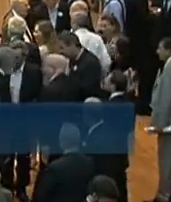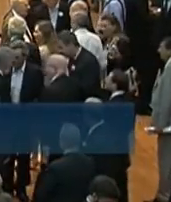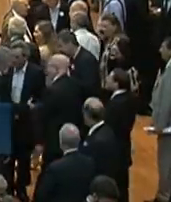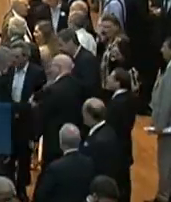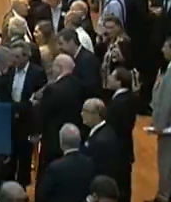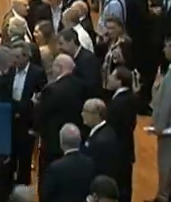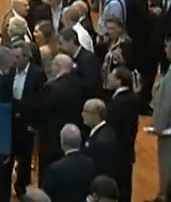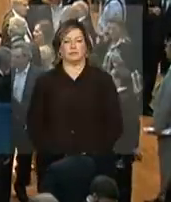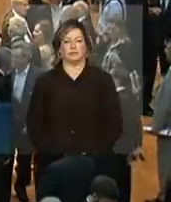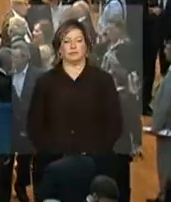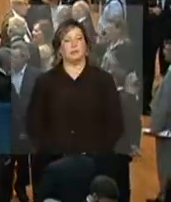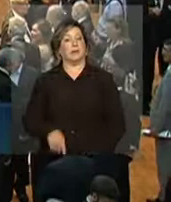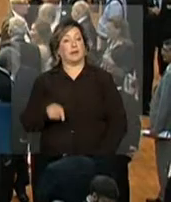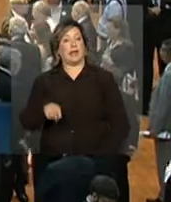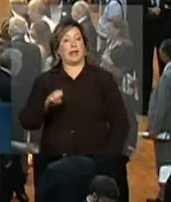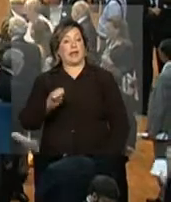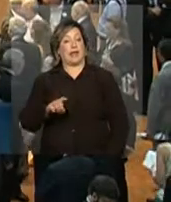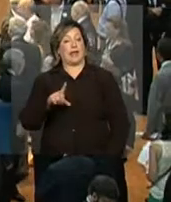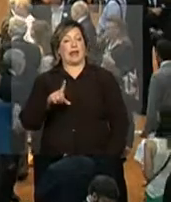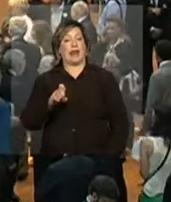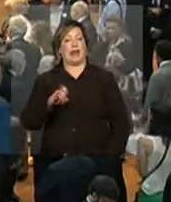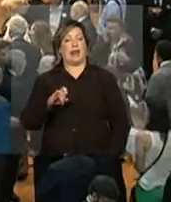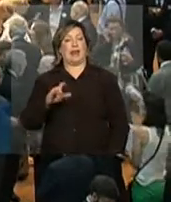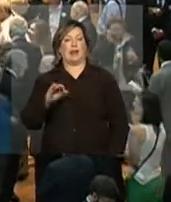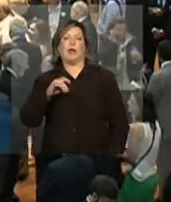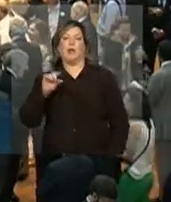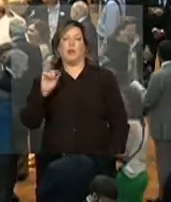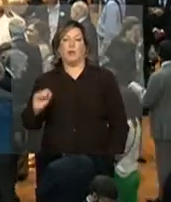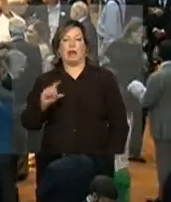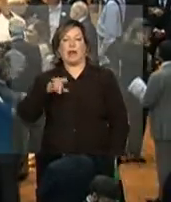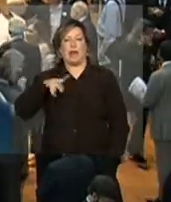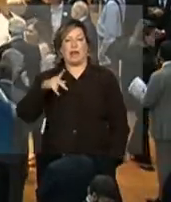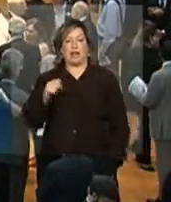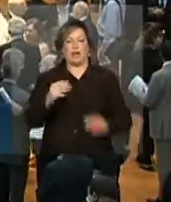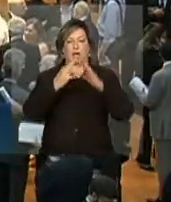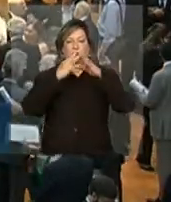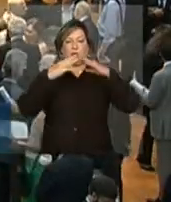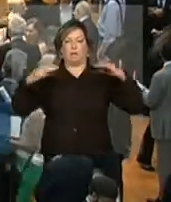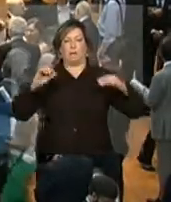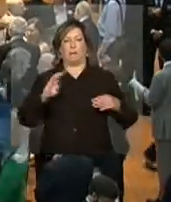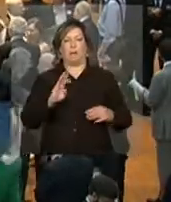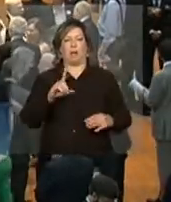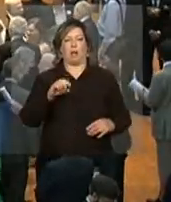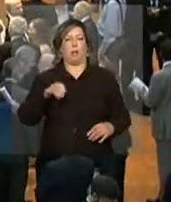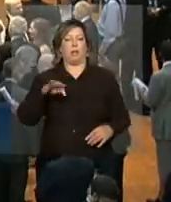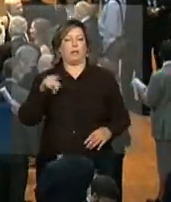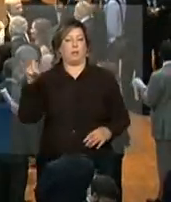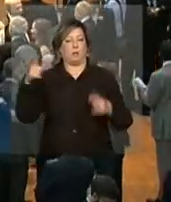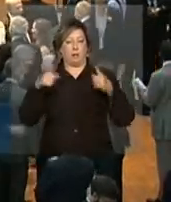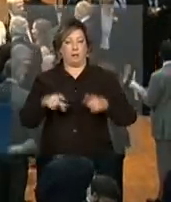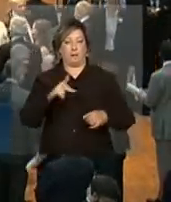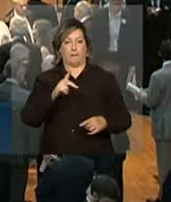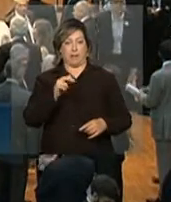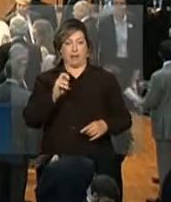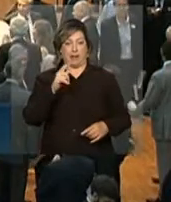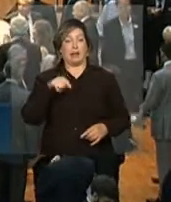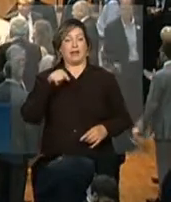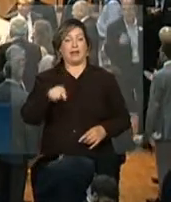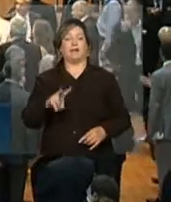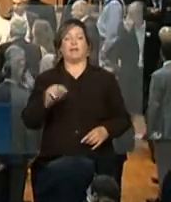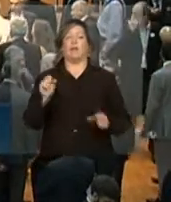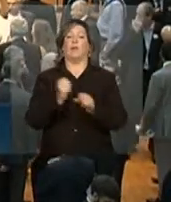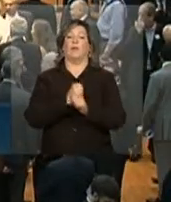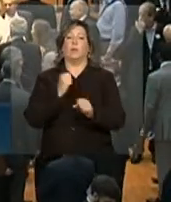Esse é o leilão da linha de transmissão de Belo Monte no Pará essa linha de transmissão que será